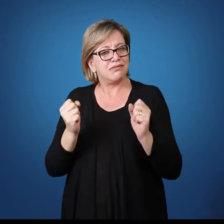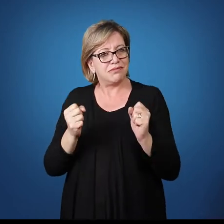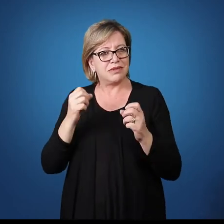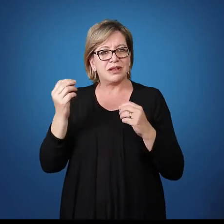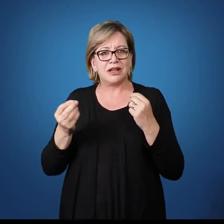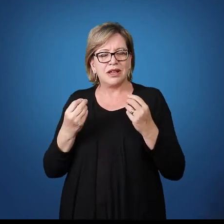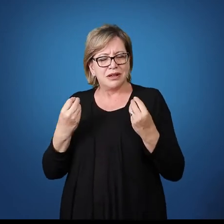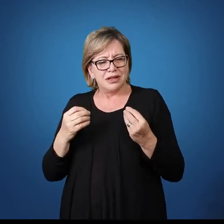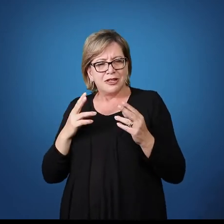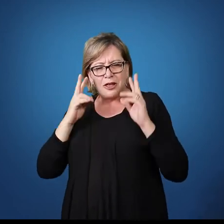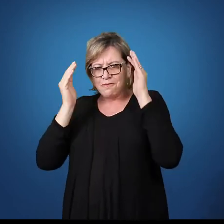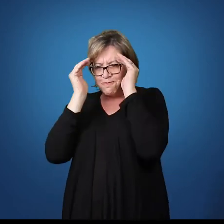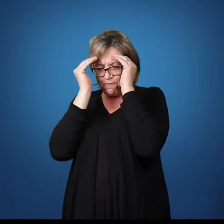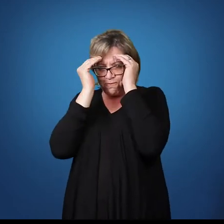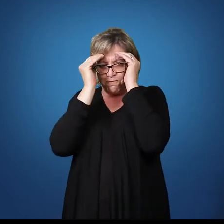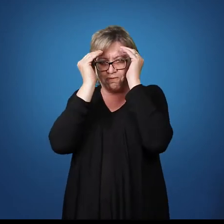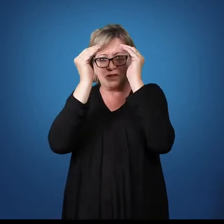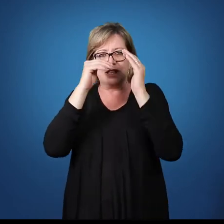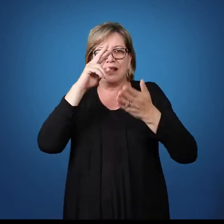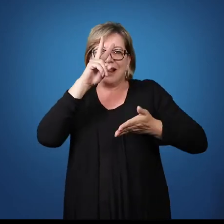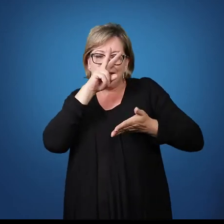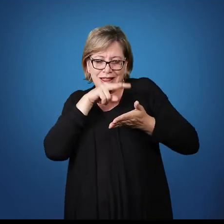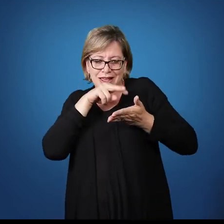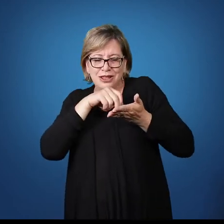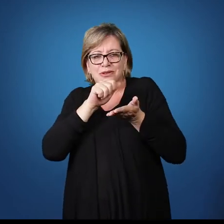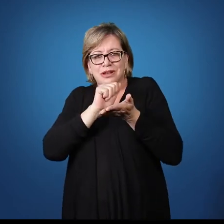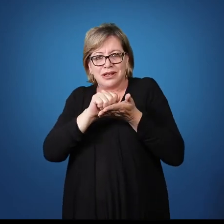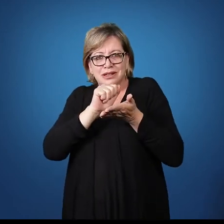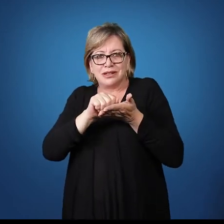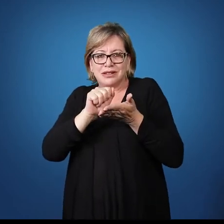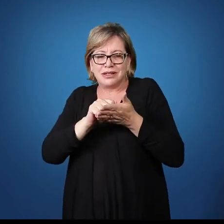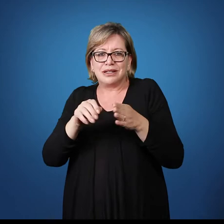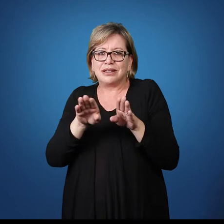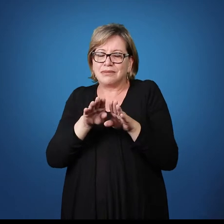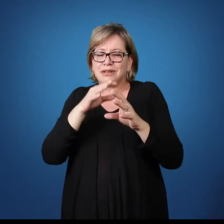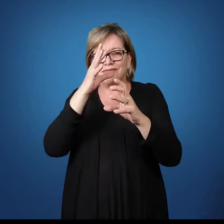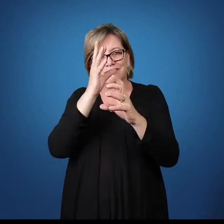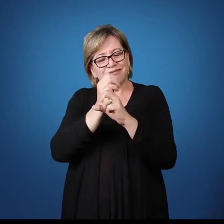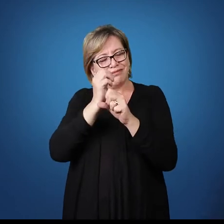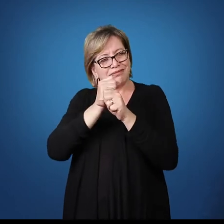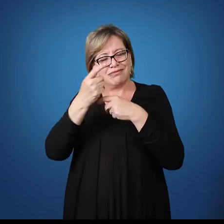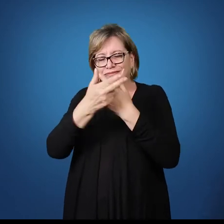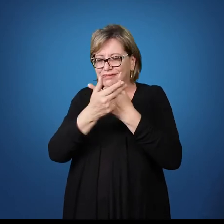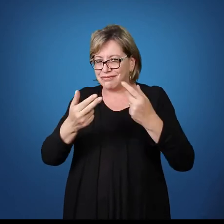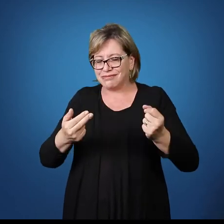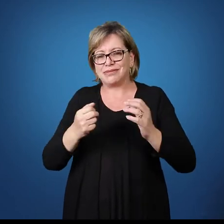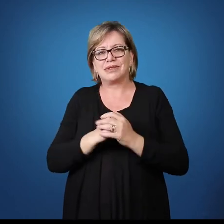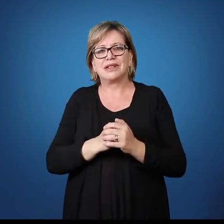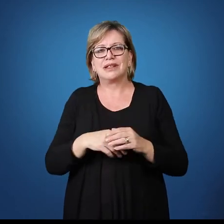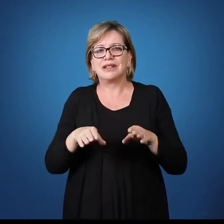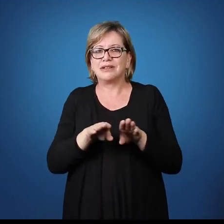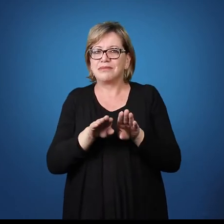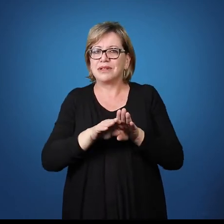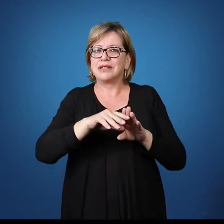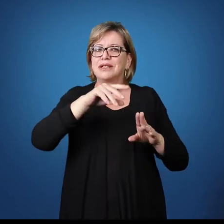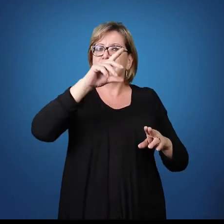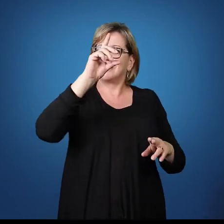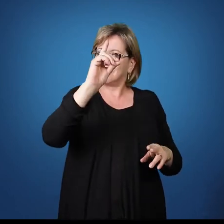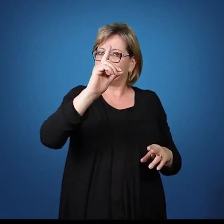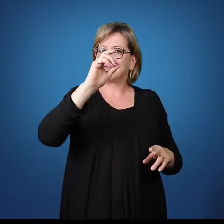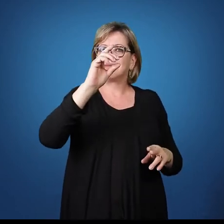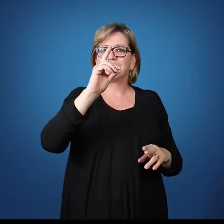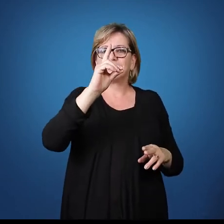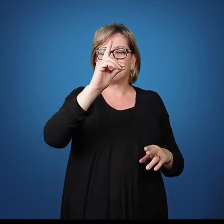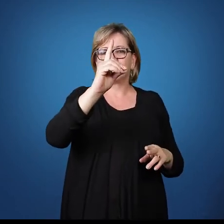estar focadas na questão da leitura, da escrita e dos cálculos. Ainda as diretrizes, ela coloca que o foco